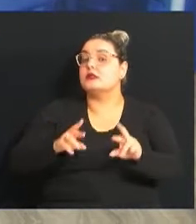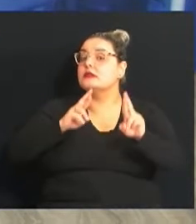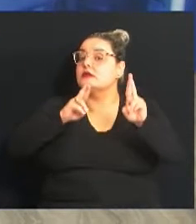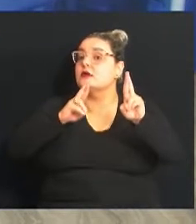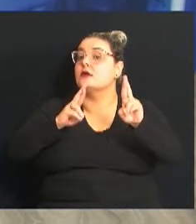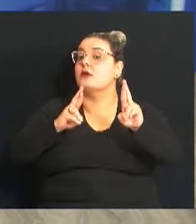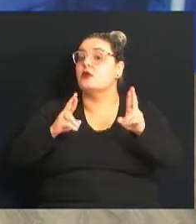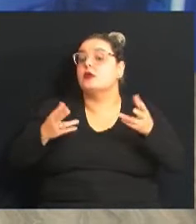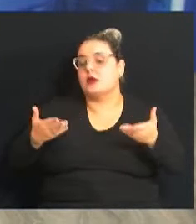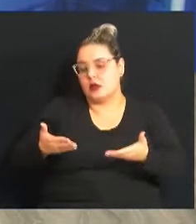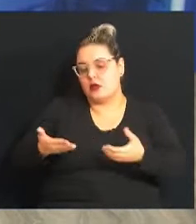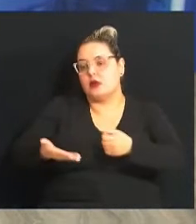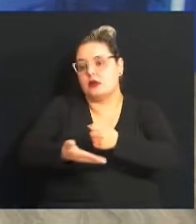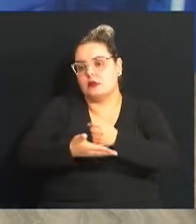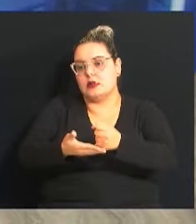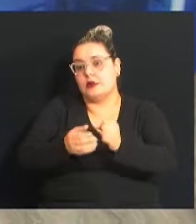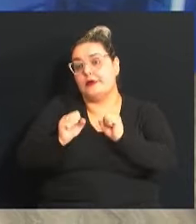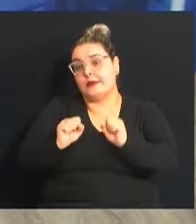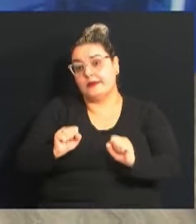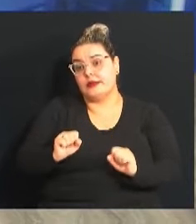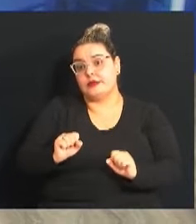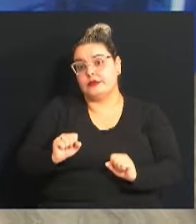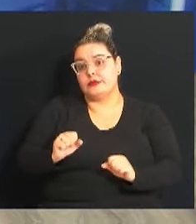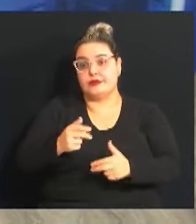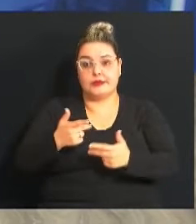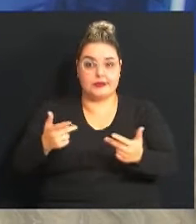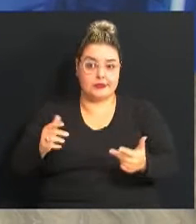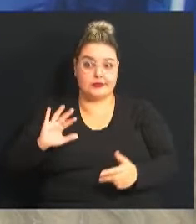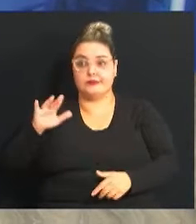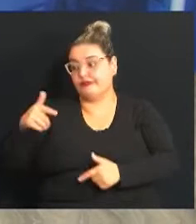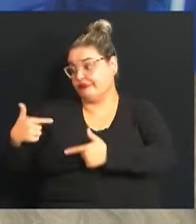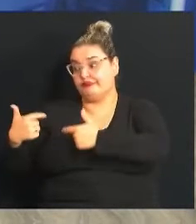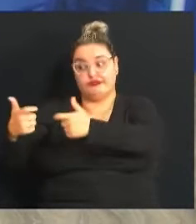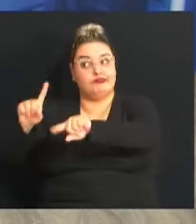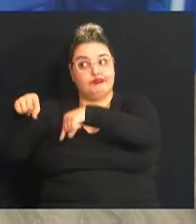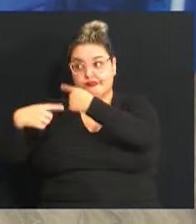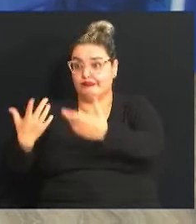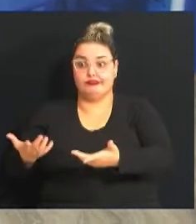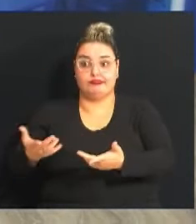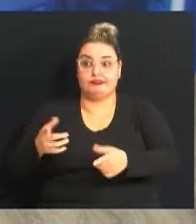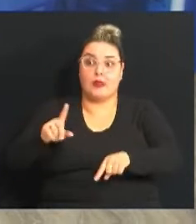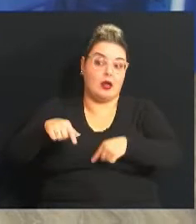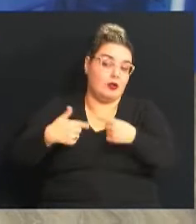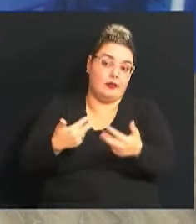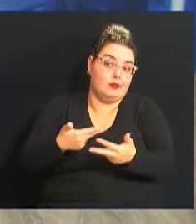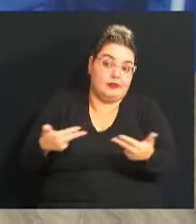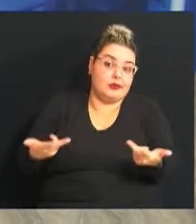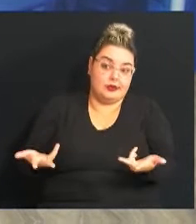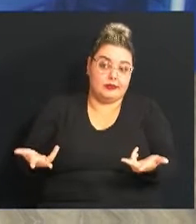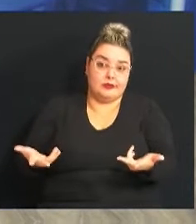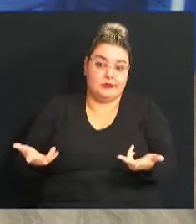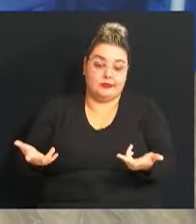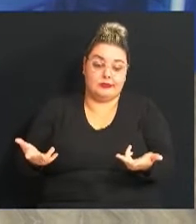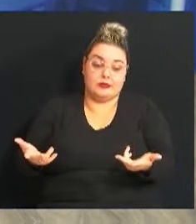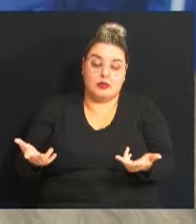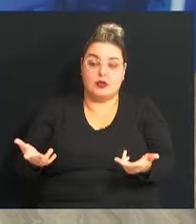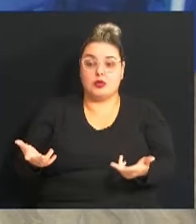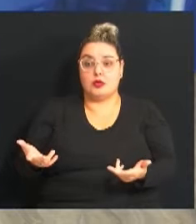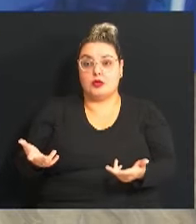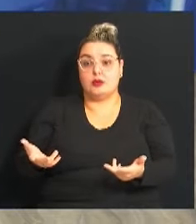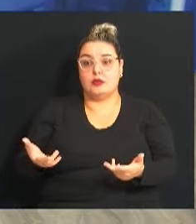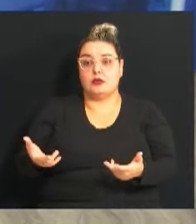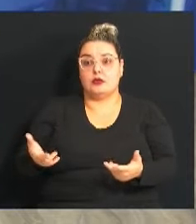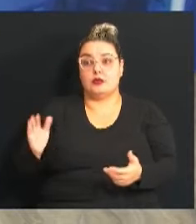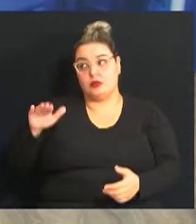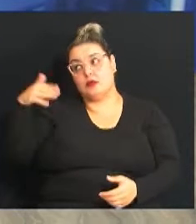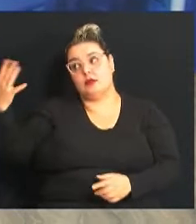agora, né? Que sempre pode acontecer uma outra guerra, outra evento aí internacional